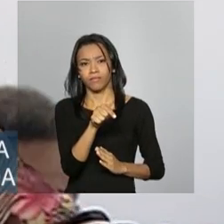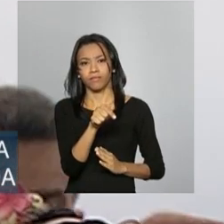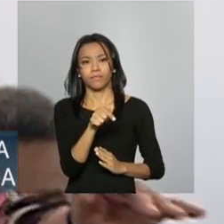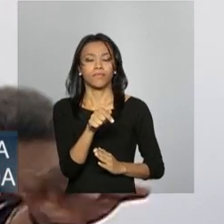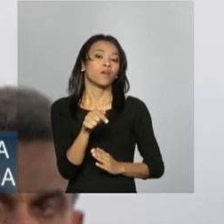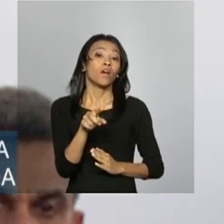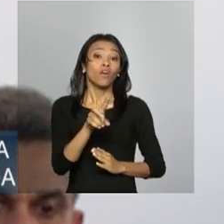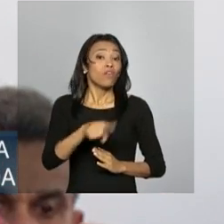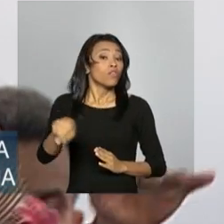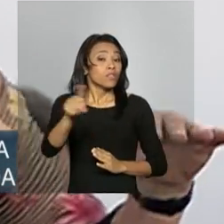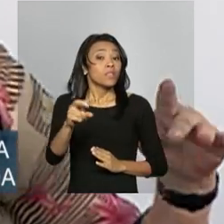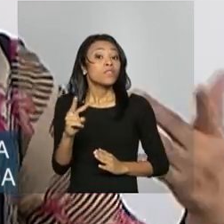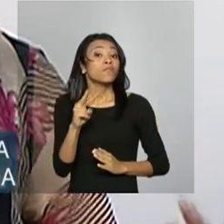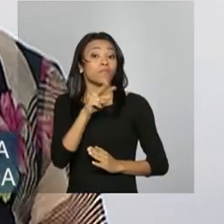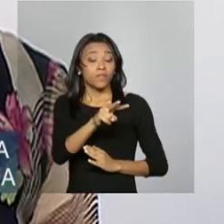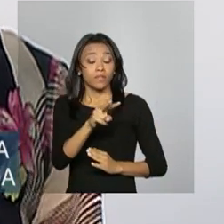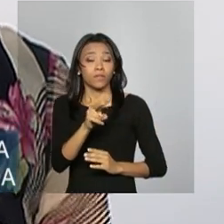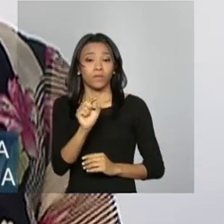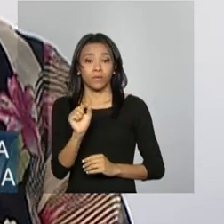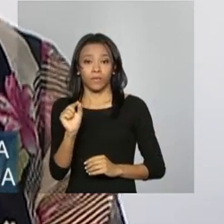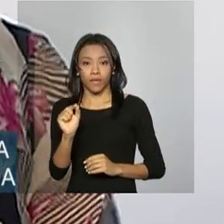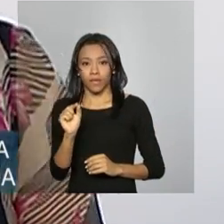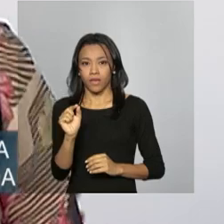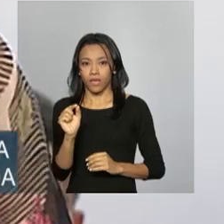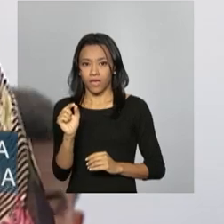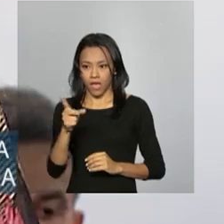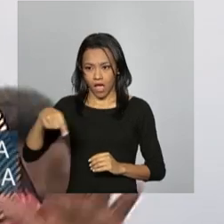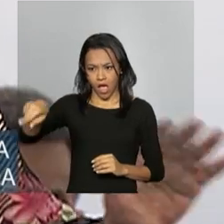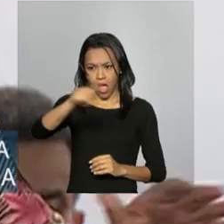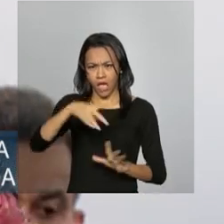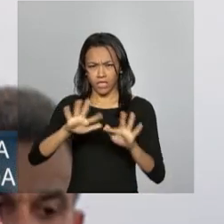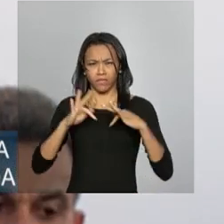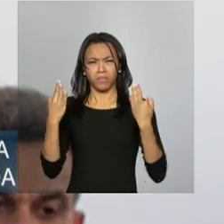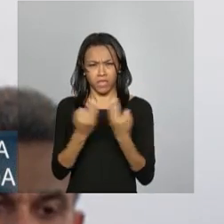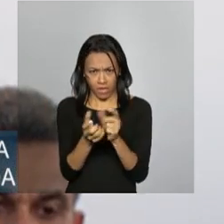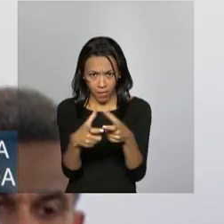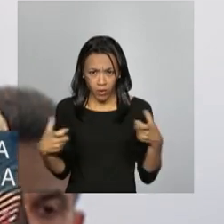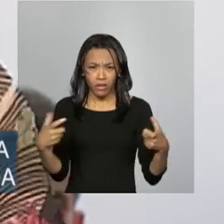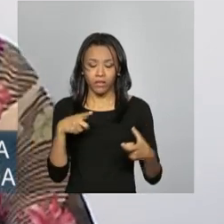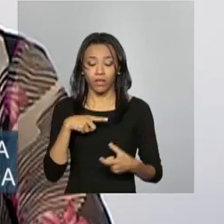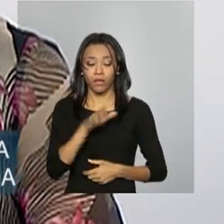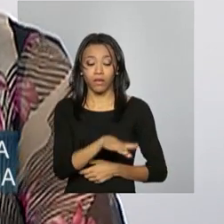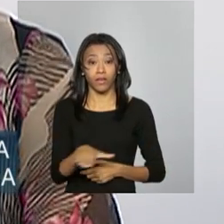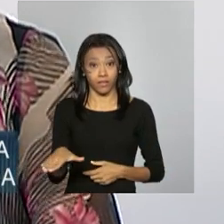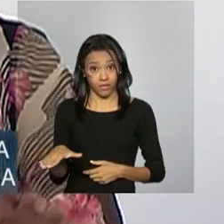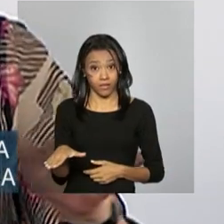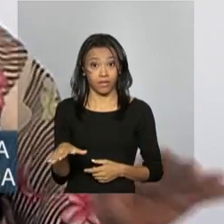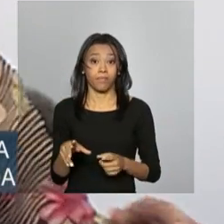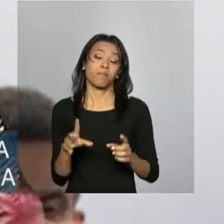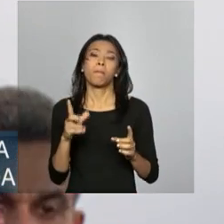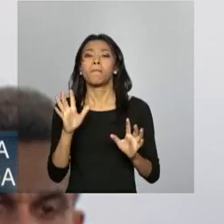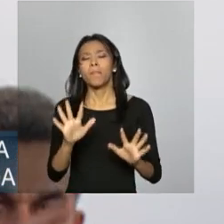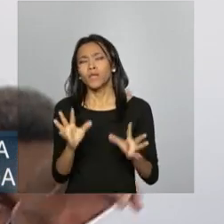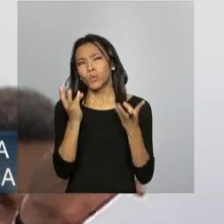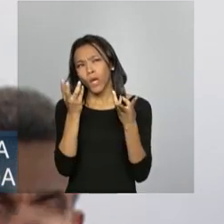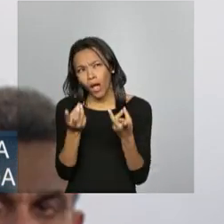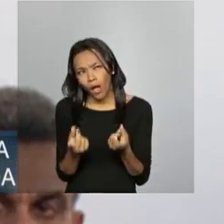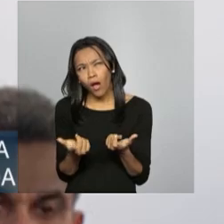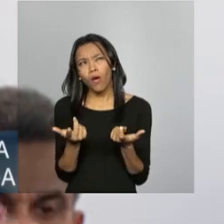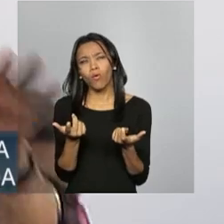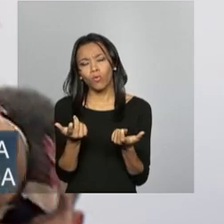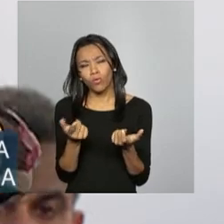vocês viram que geralmente as famílias têm muitas crianças. Mas o cálculo que se faz no Brasil